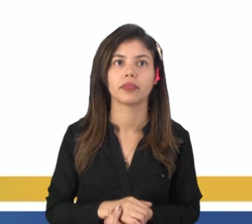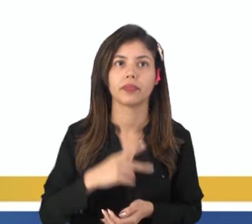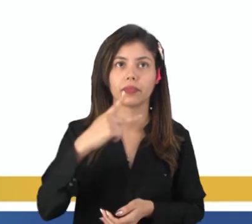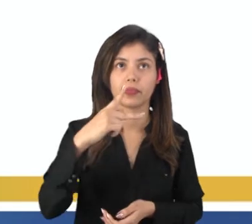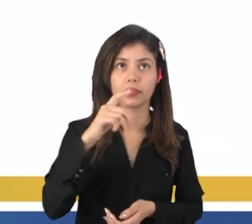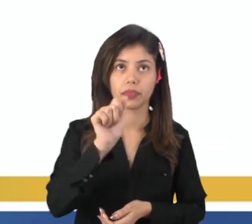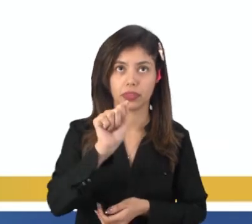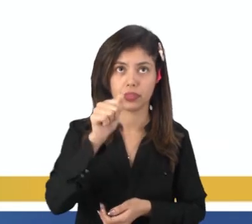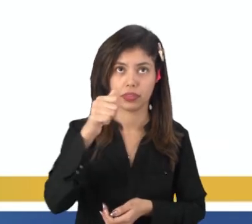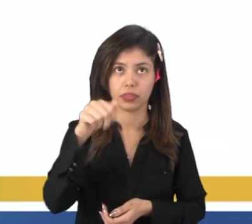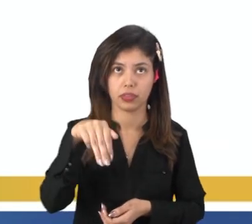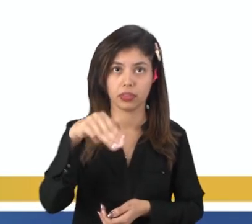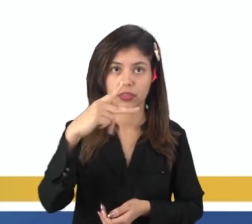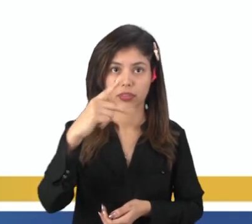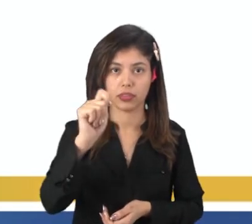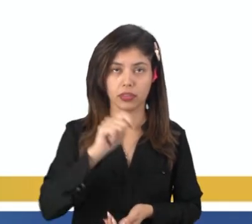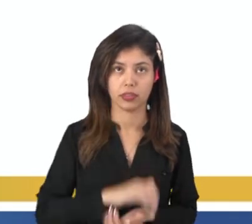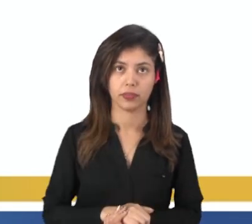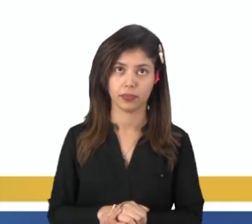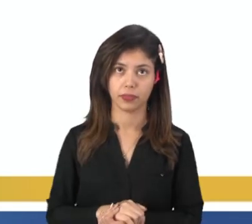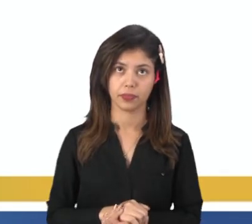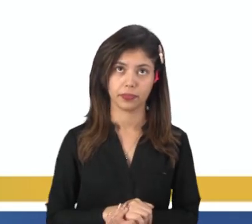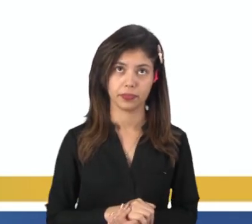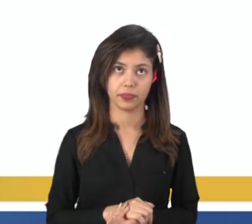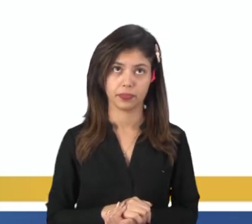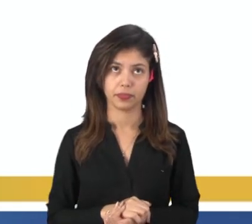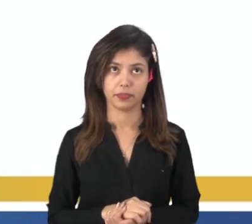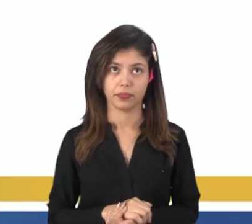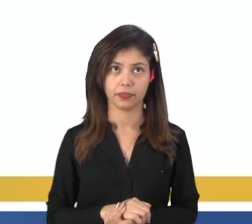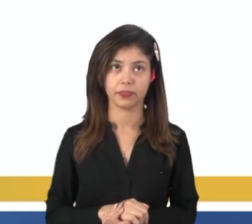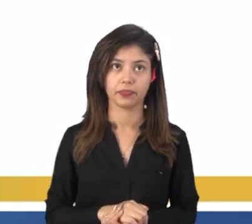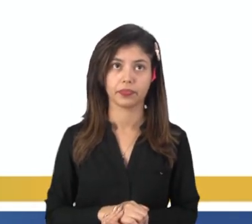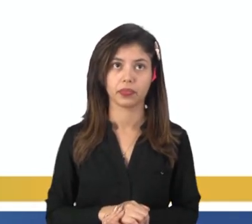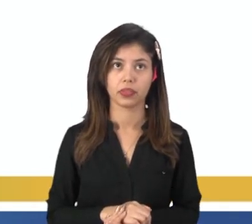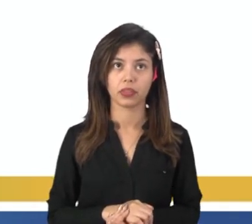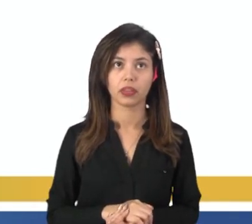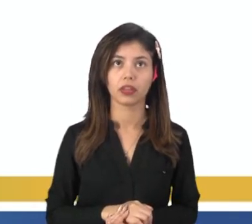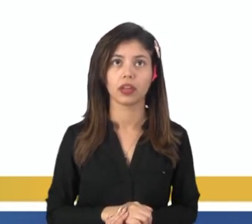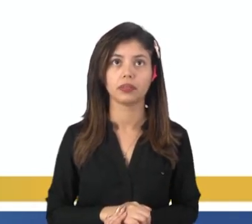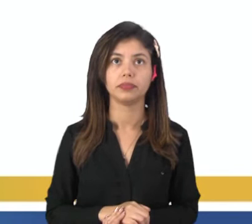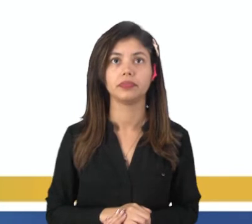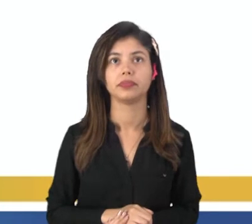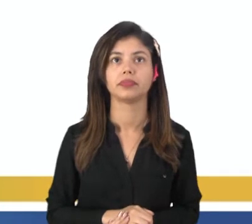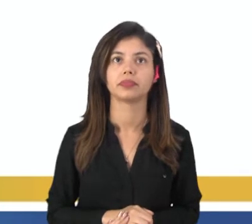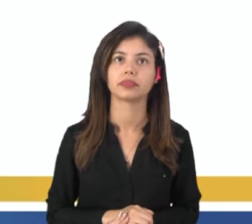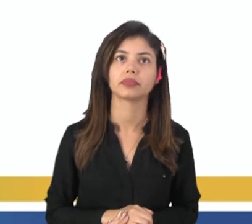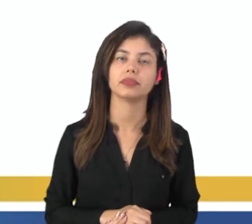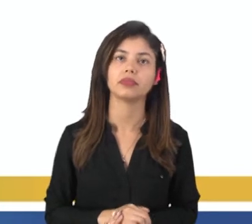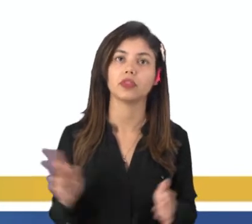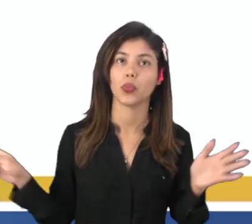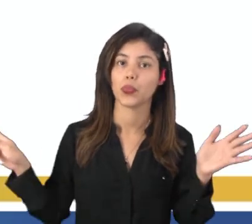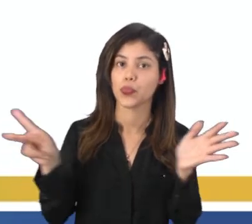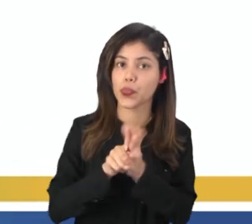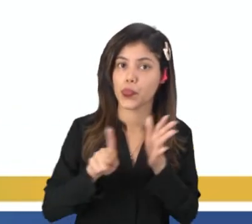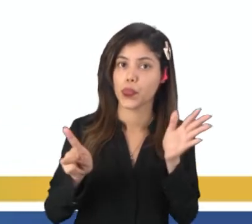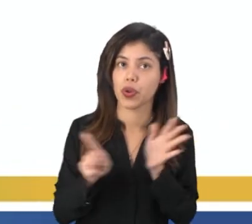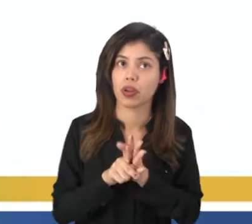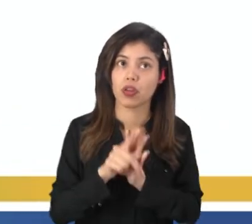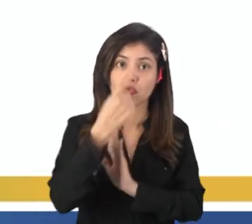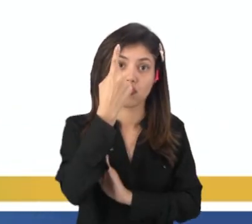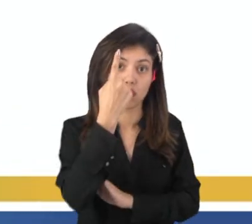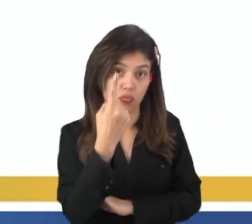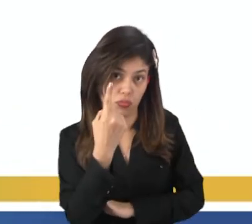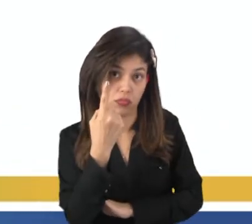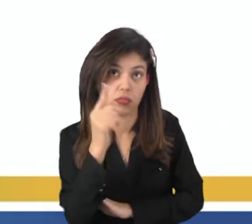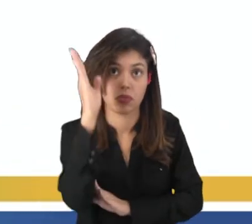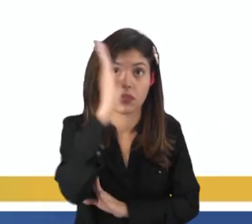Partindo para o quinto bioma, tá? Que é a Pampa, tá? Pampa é um bioma exclusivo de um estado